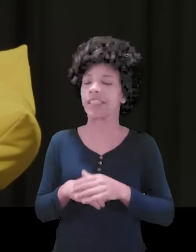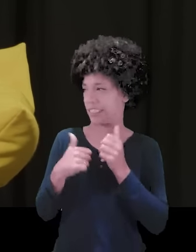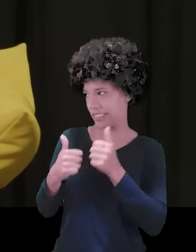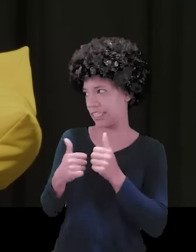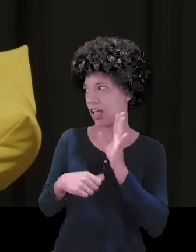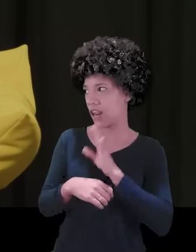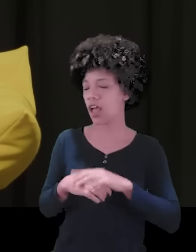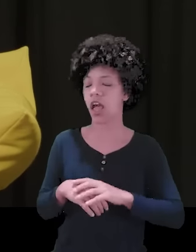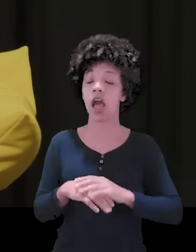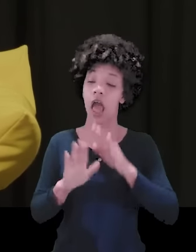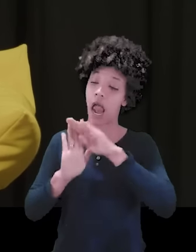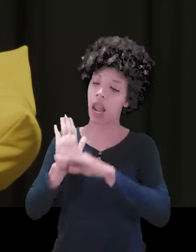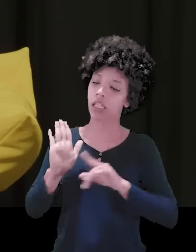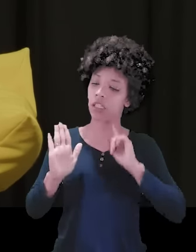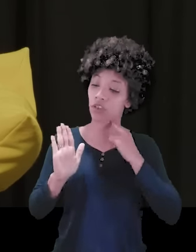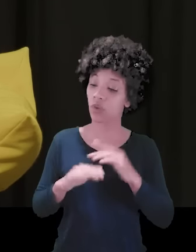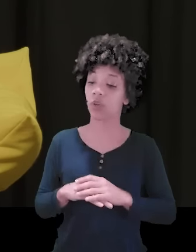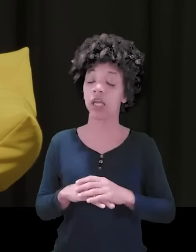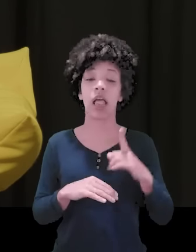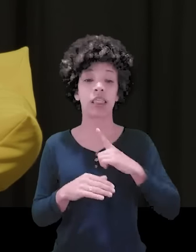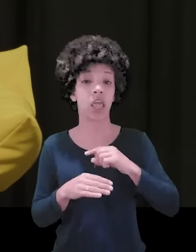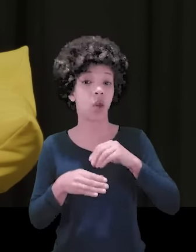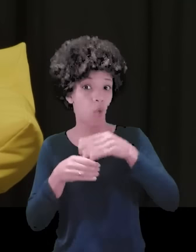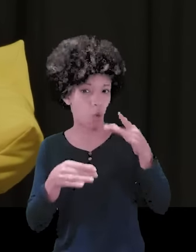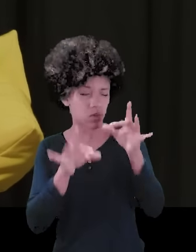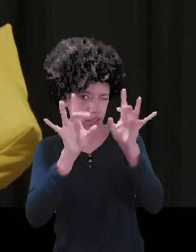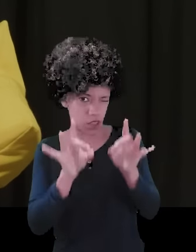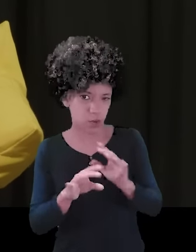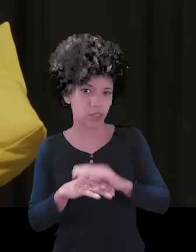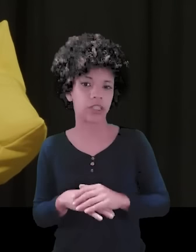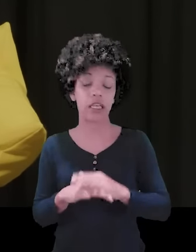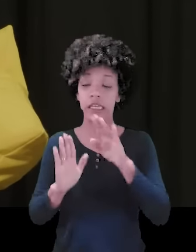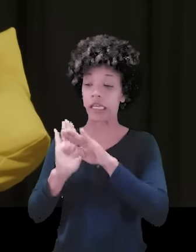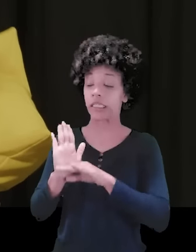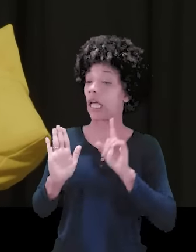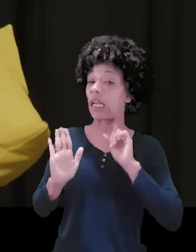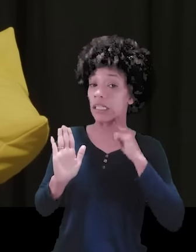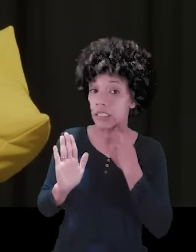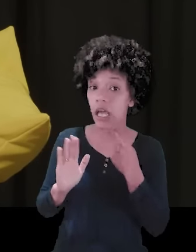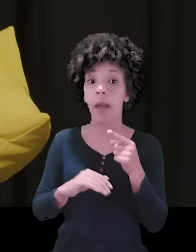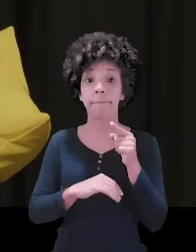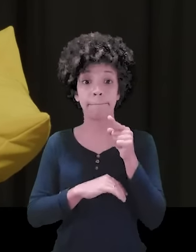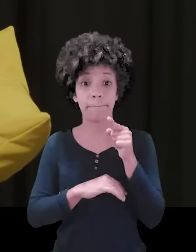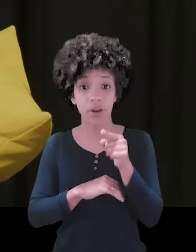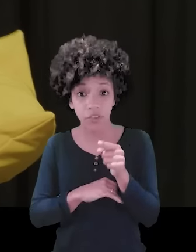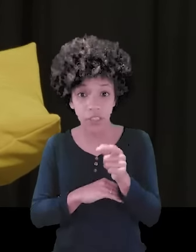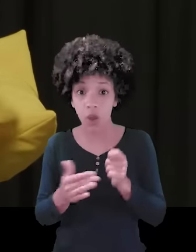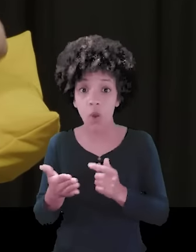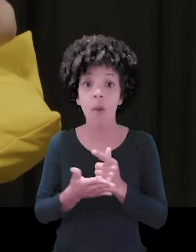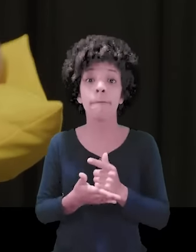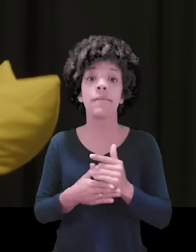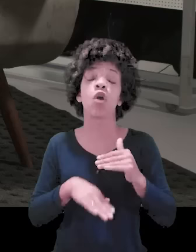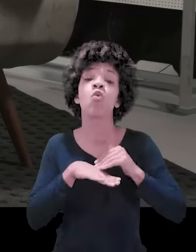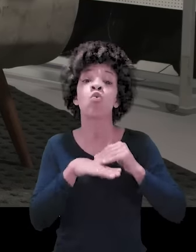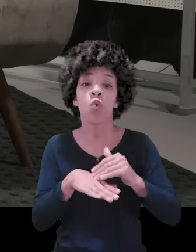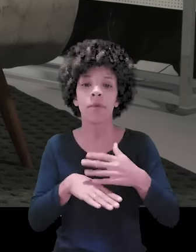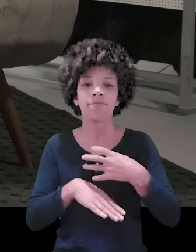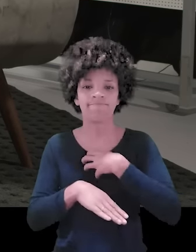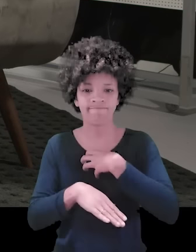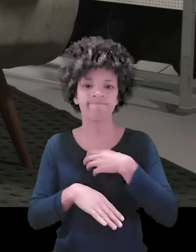então eu botar a lista suja lá logo mais a gente vai ter uns contente cruzeiros cá e as a lista suja é para você comprar com conta o